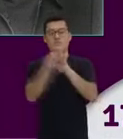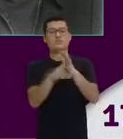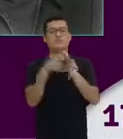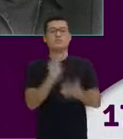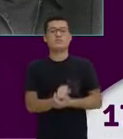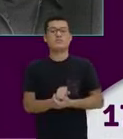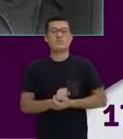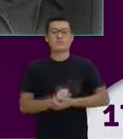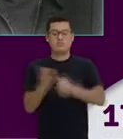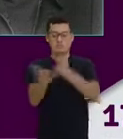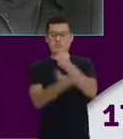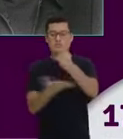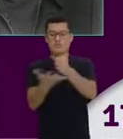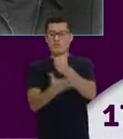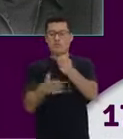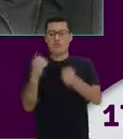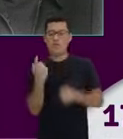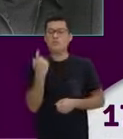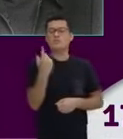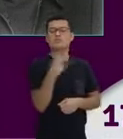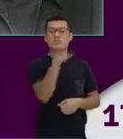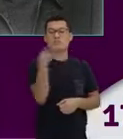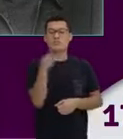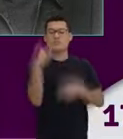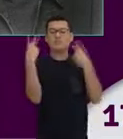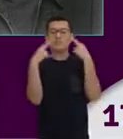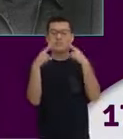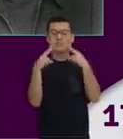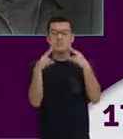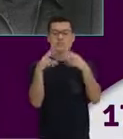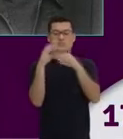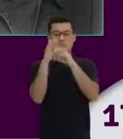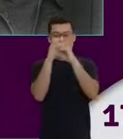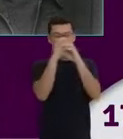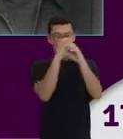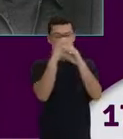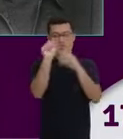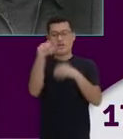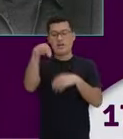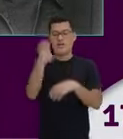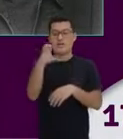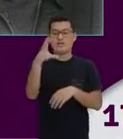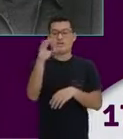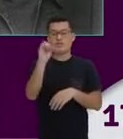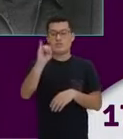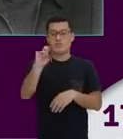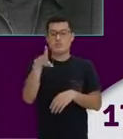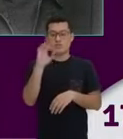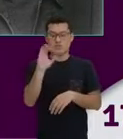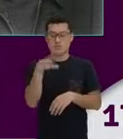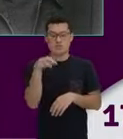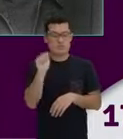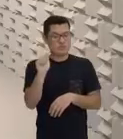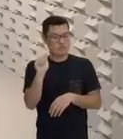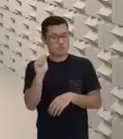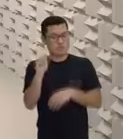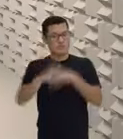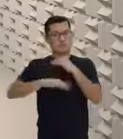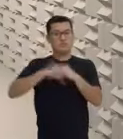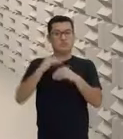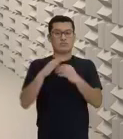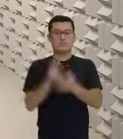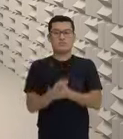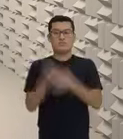Então tomando essa base eu convido você agora para vir para uma câmara anecoica à prova de som se esse